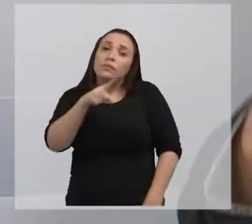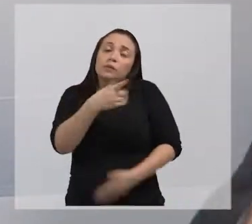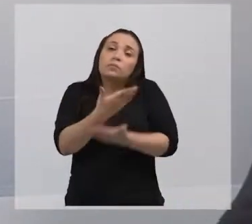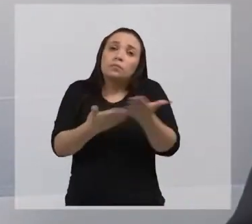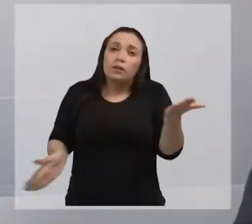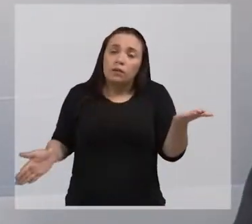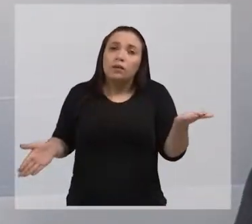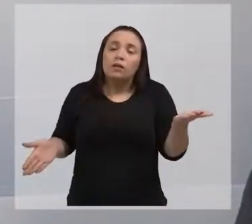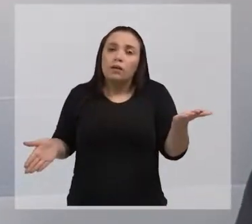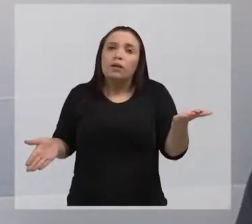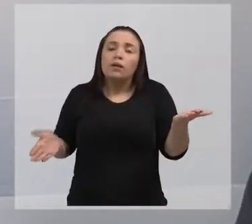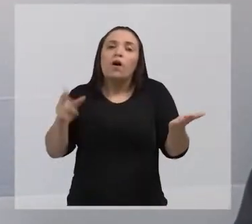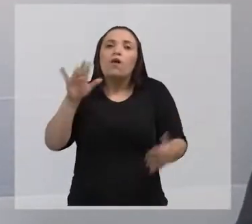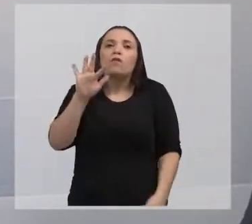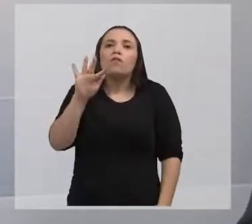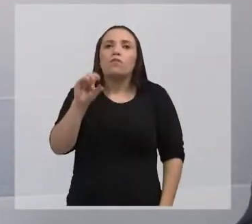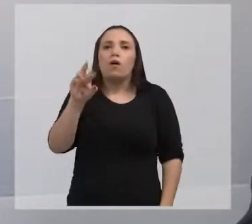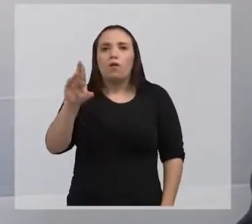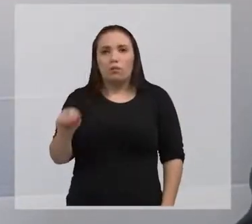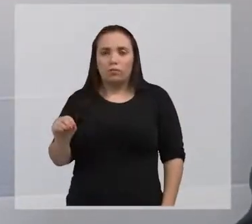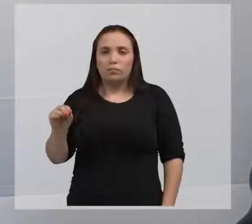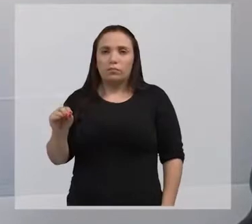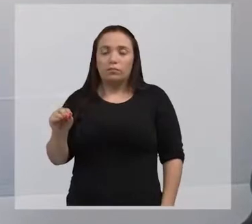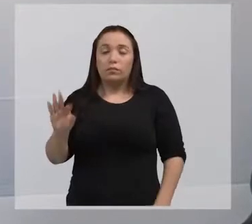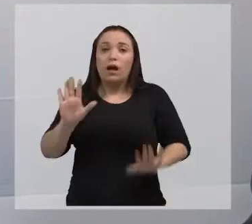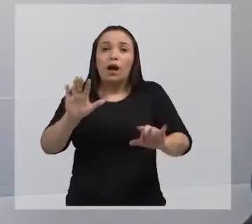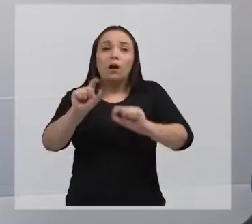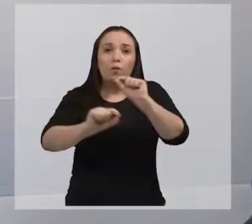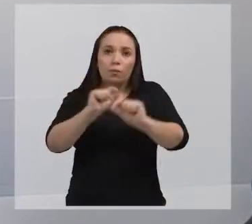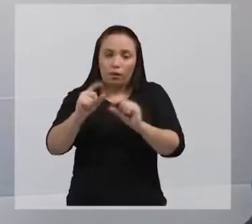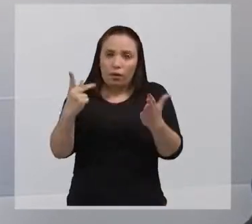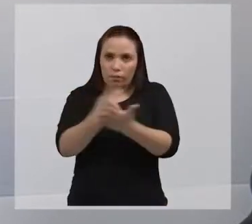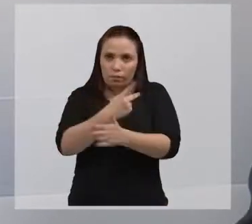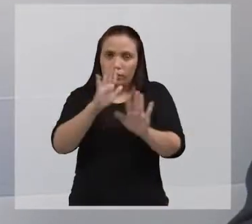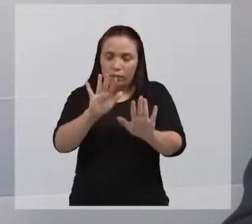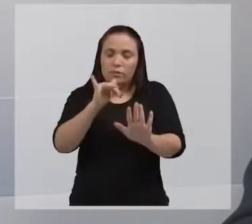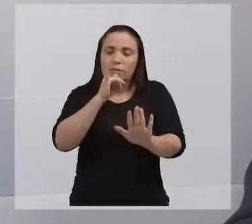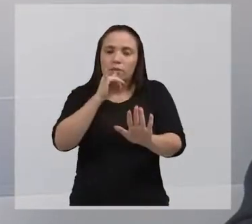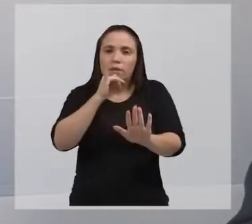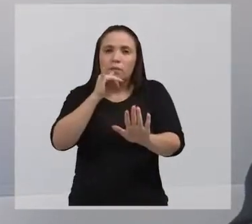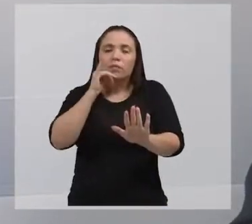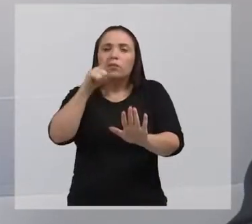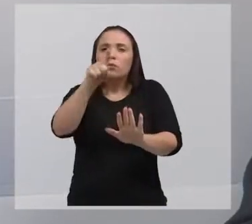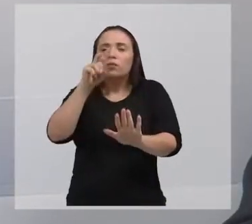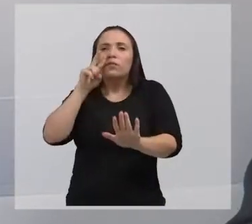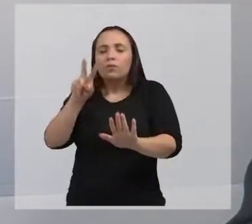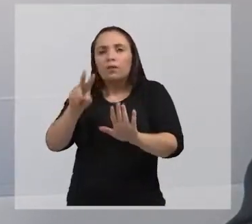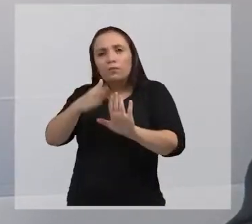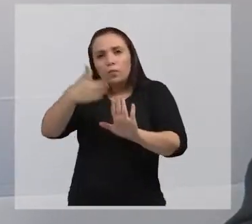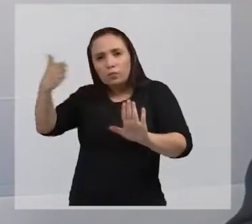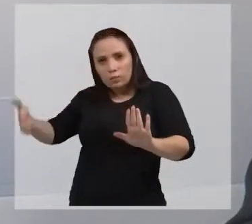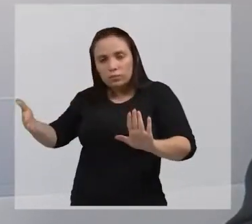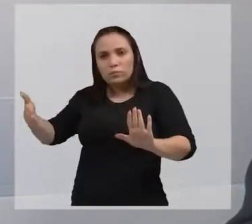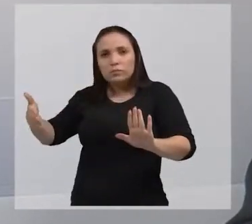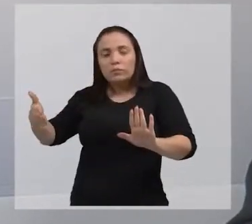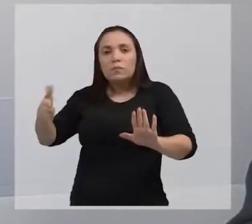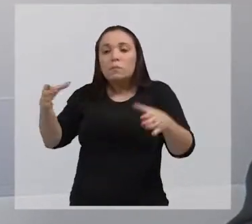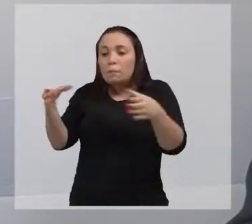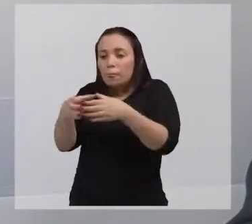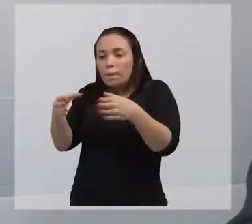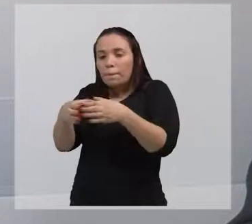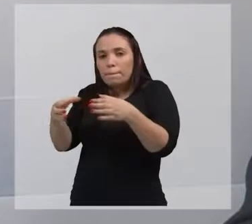Perdeu o fórum privilegiado. Aí o que acontece? Você vai para o outro lado, você nota a